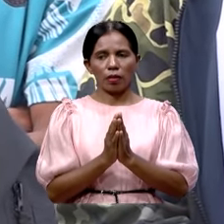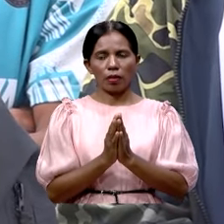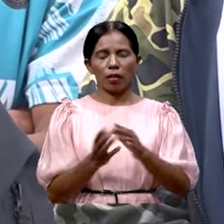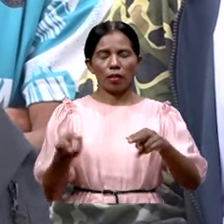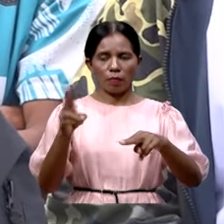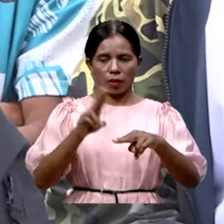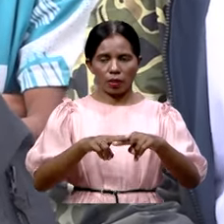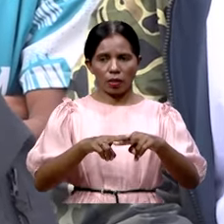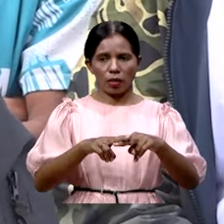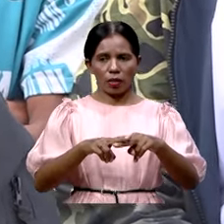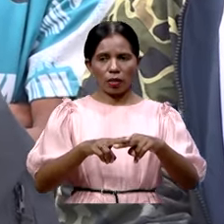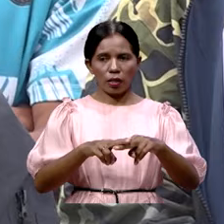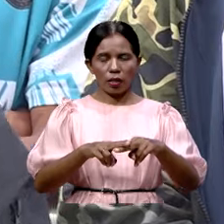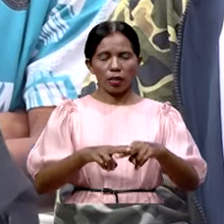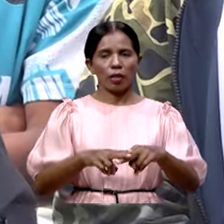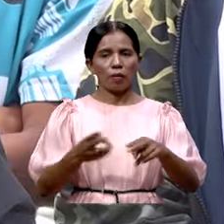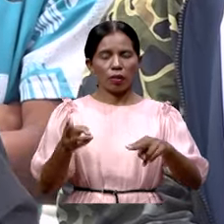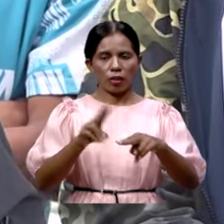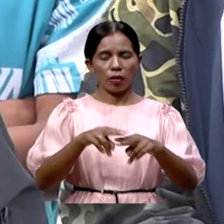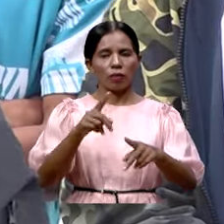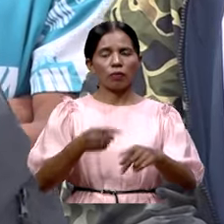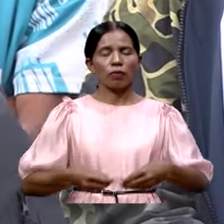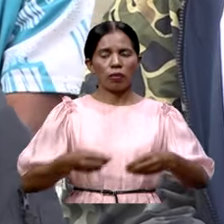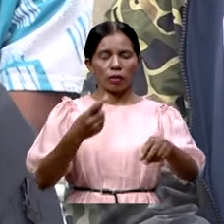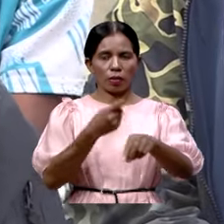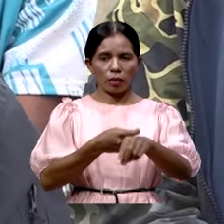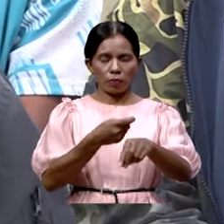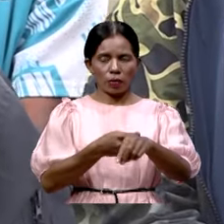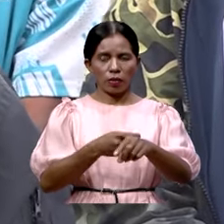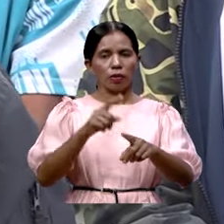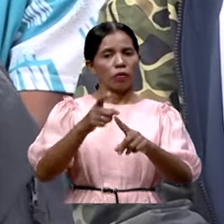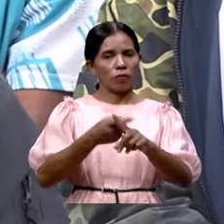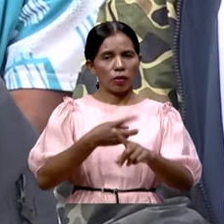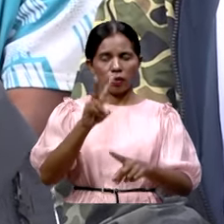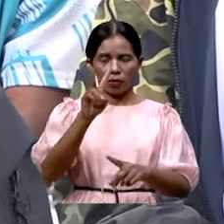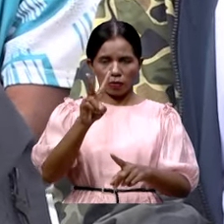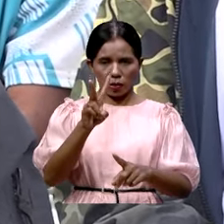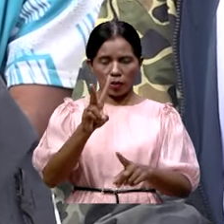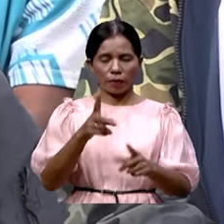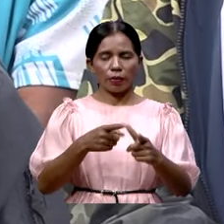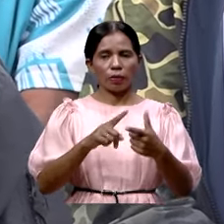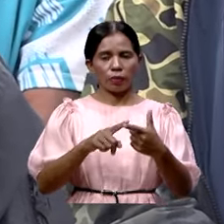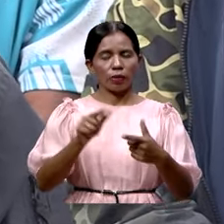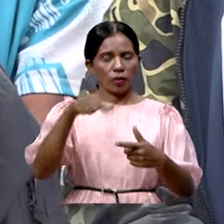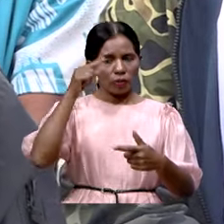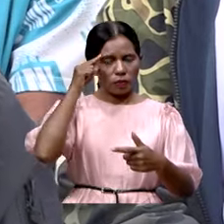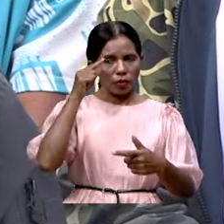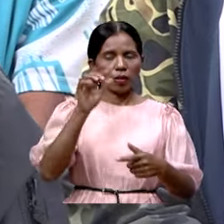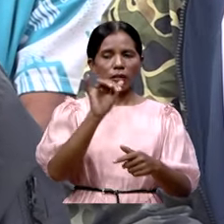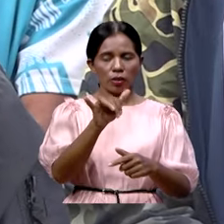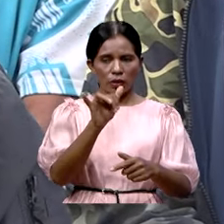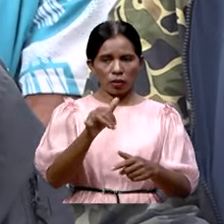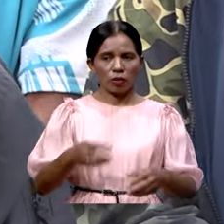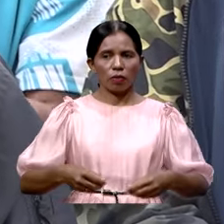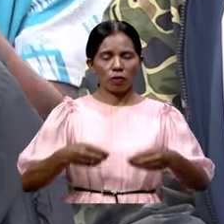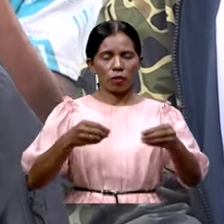aumenta tan atu belha nesan fotan prolonga tan fulan rua e non é governo concorra na